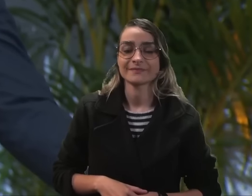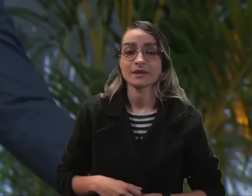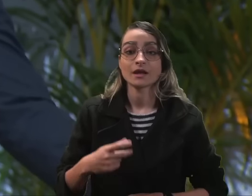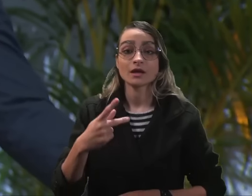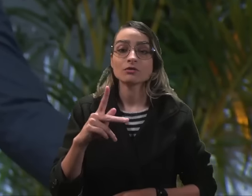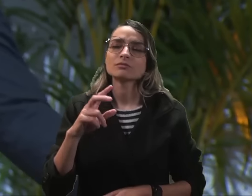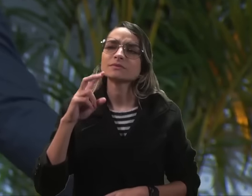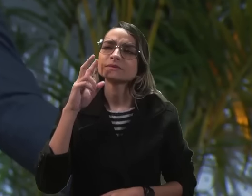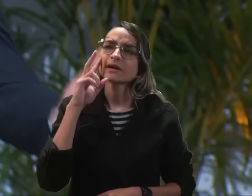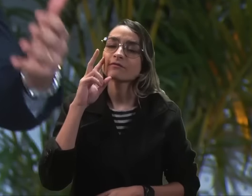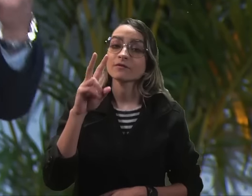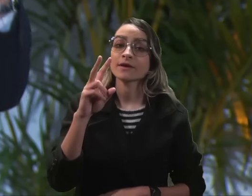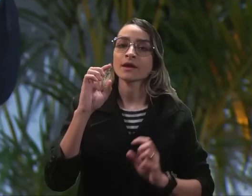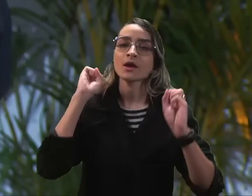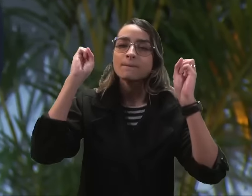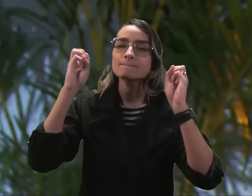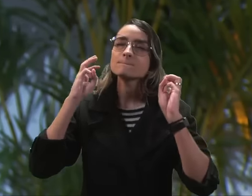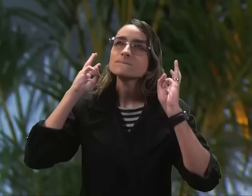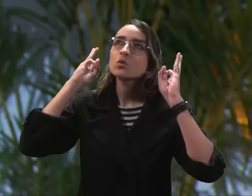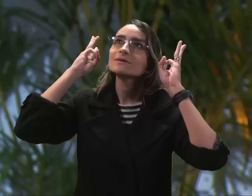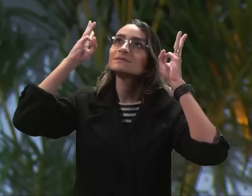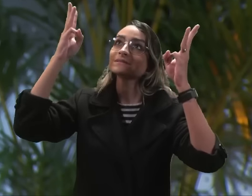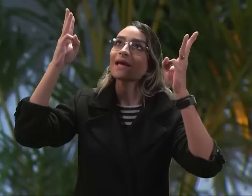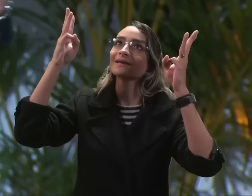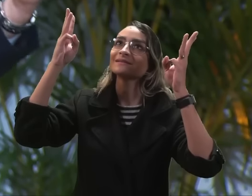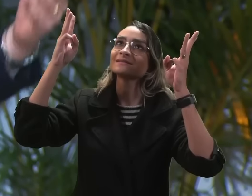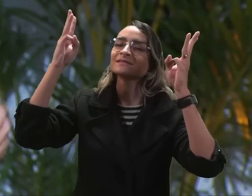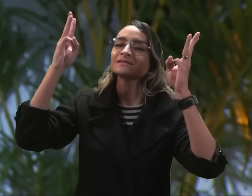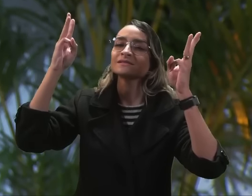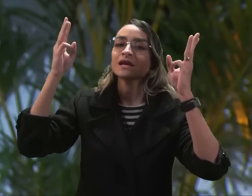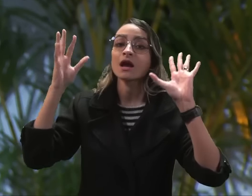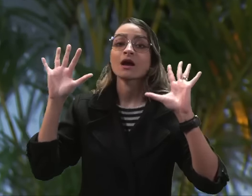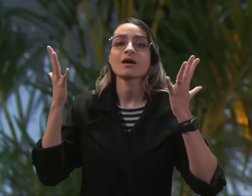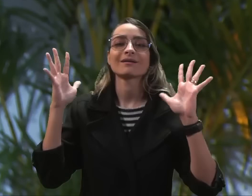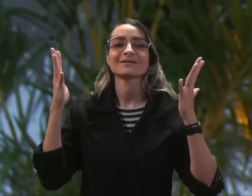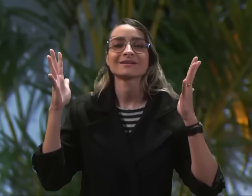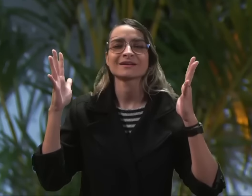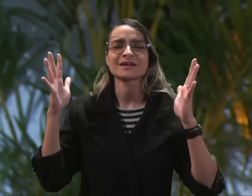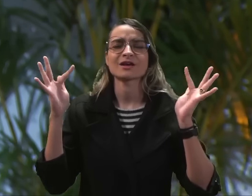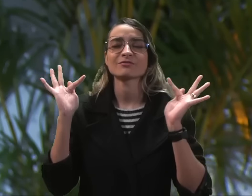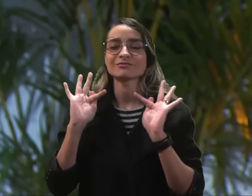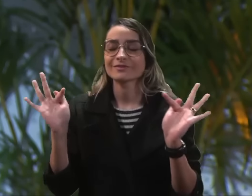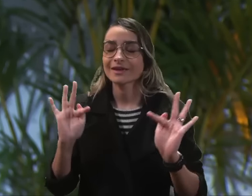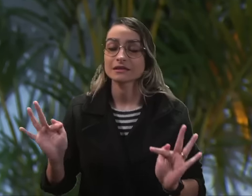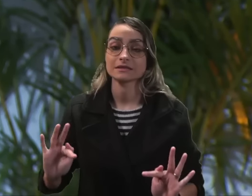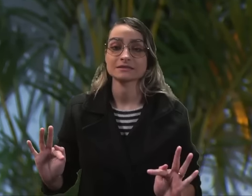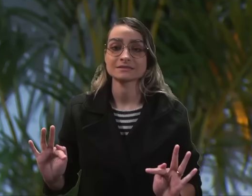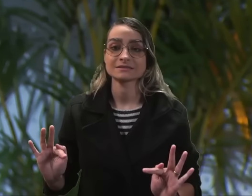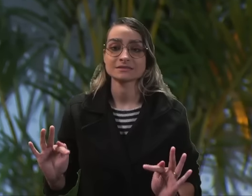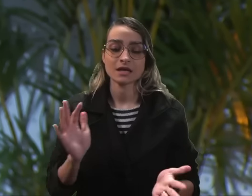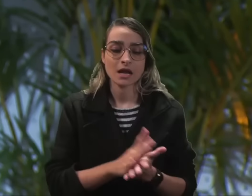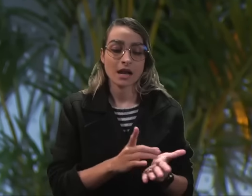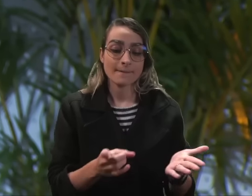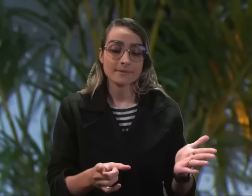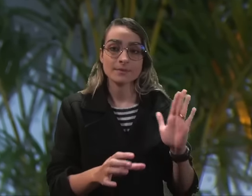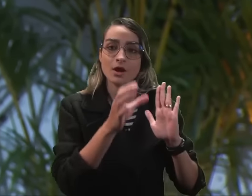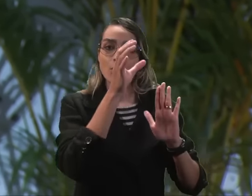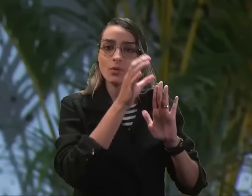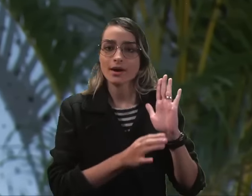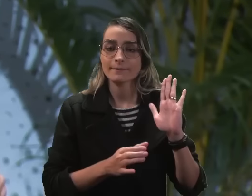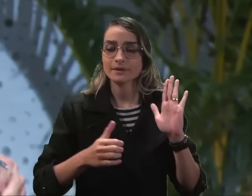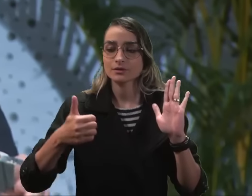e Moisés canta e o capítulo 15 registra esse cântico de